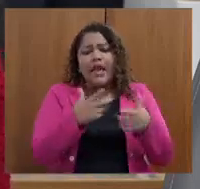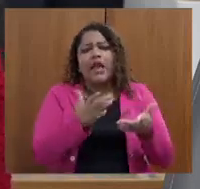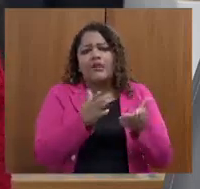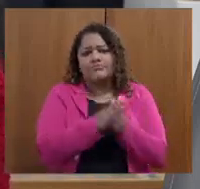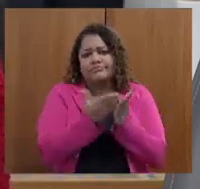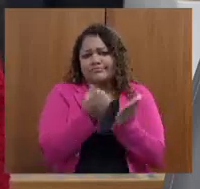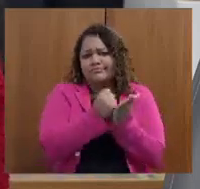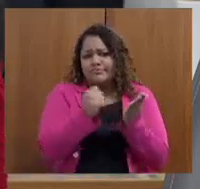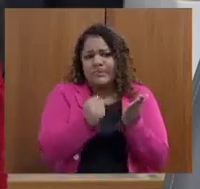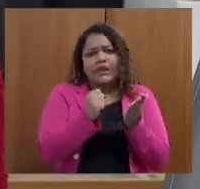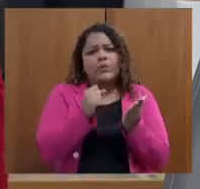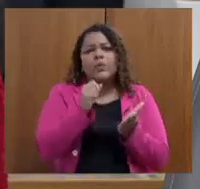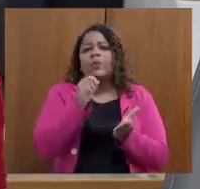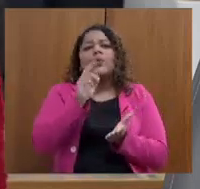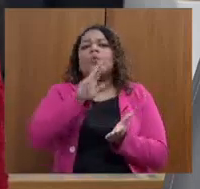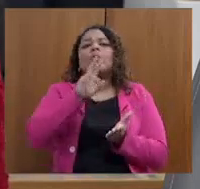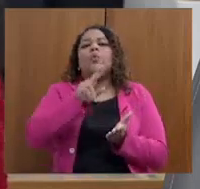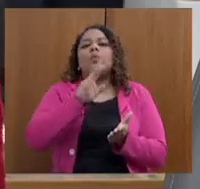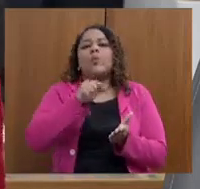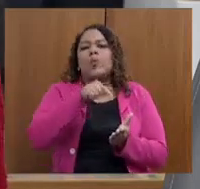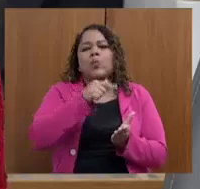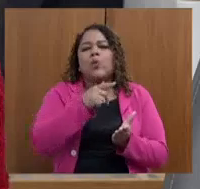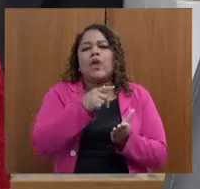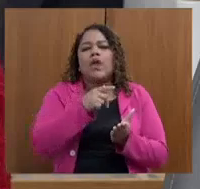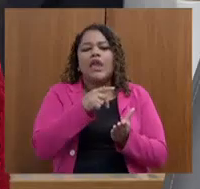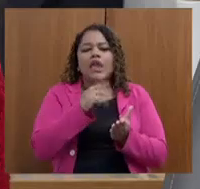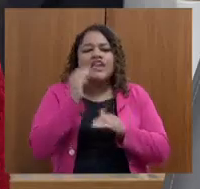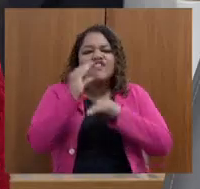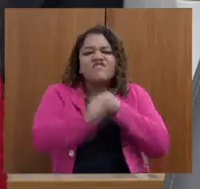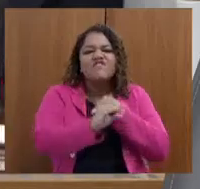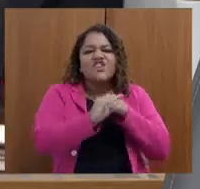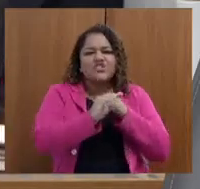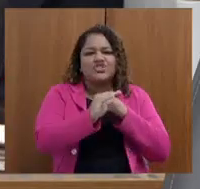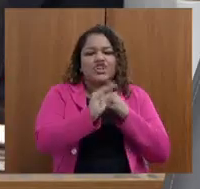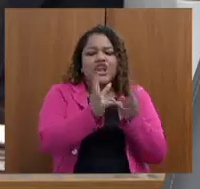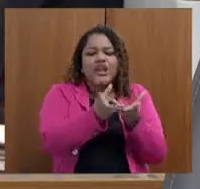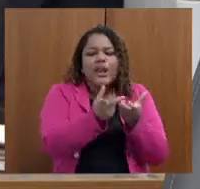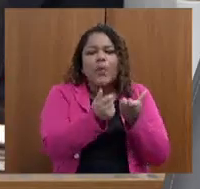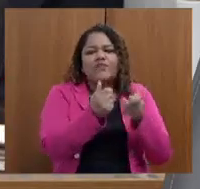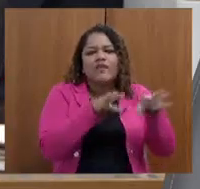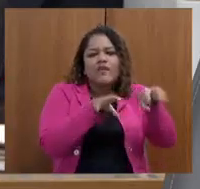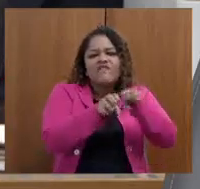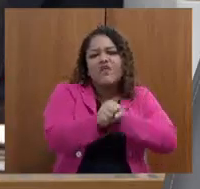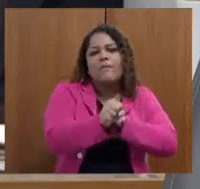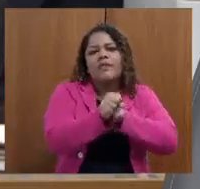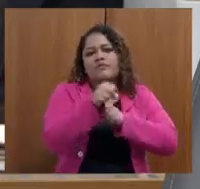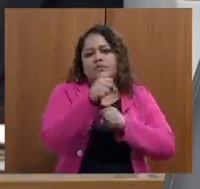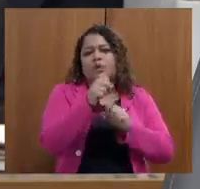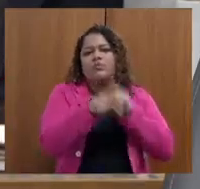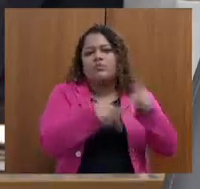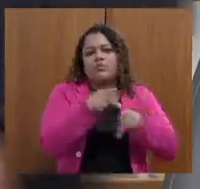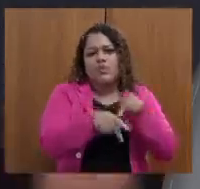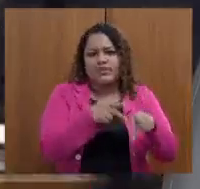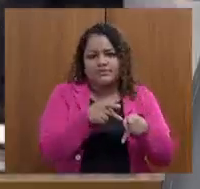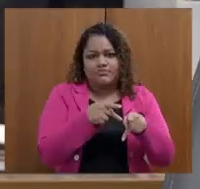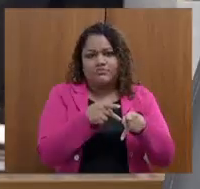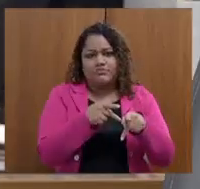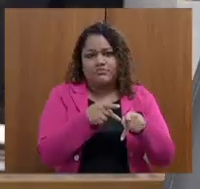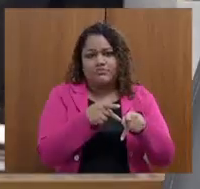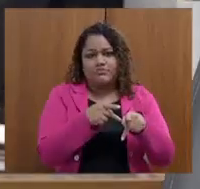do investimento na qualificação da população aí esses empregos vão ficar ali e os empregos